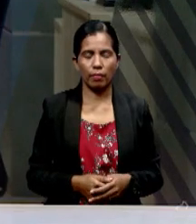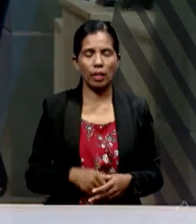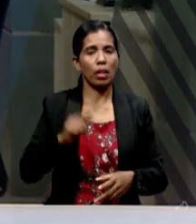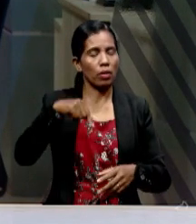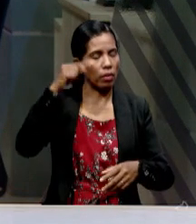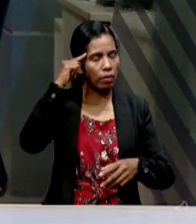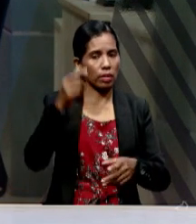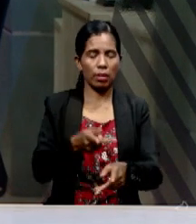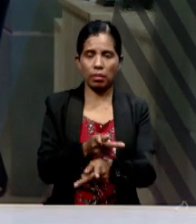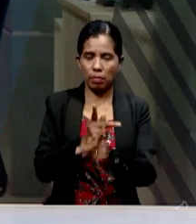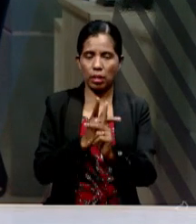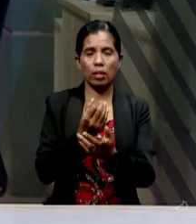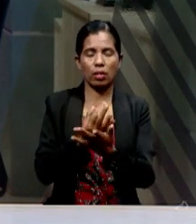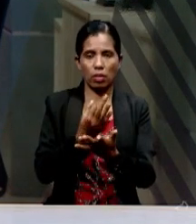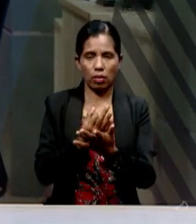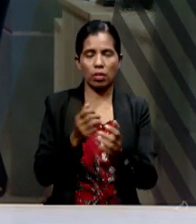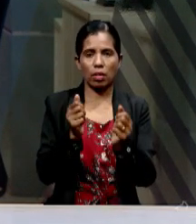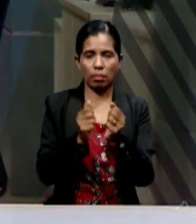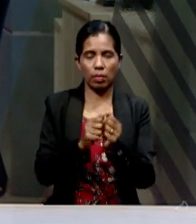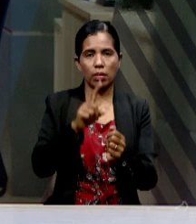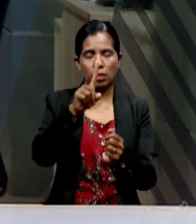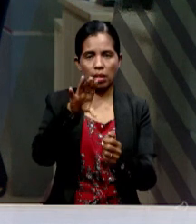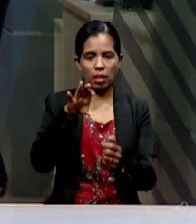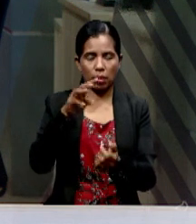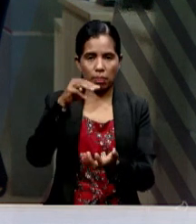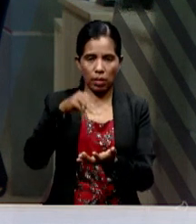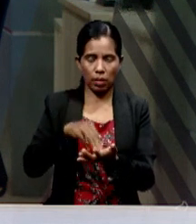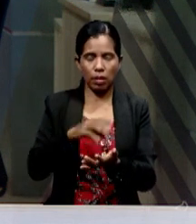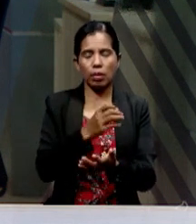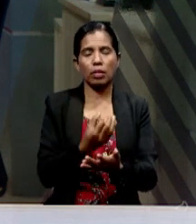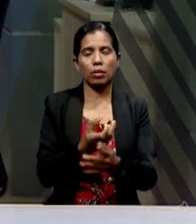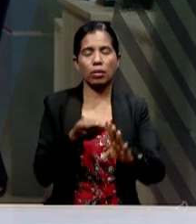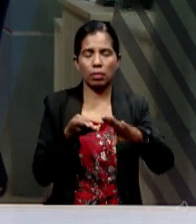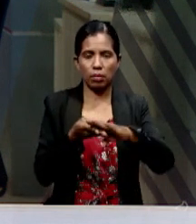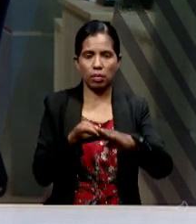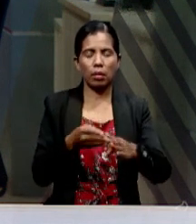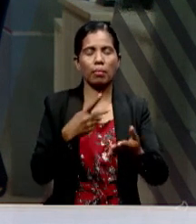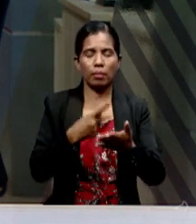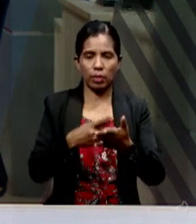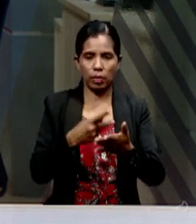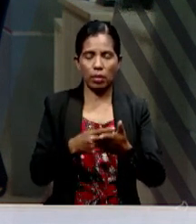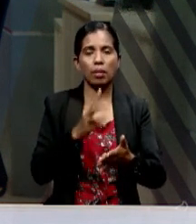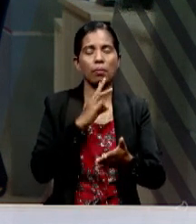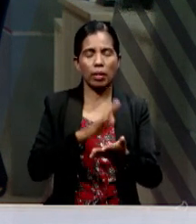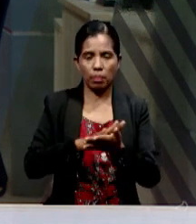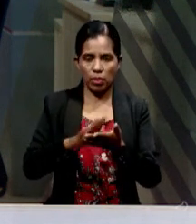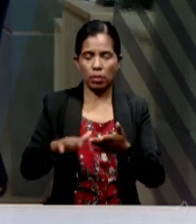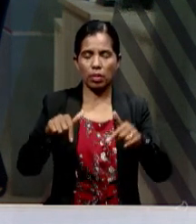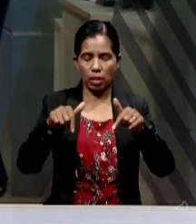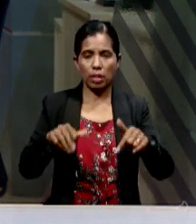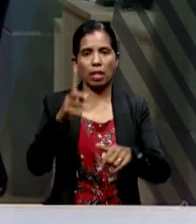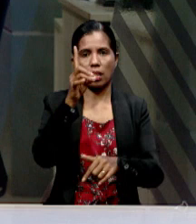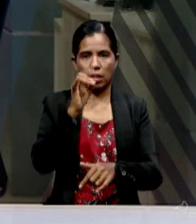Governo se empresta 8.400 resin, husi Banco Mundial ho di finansia projeto forrasmento BEMOS iha capital